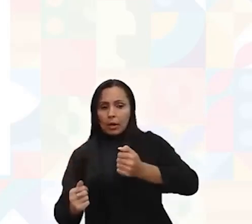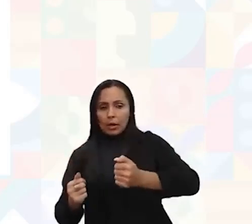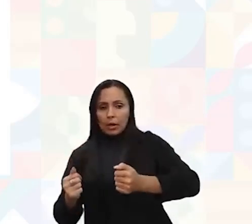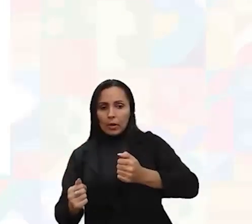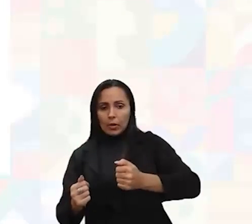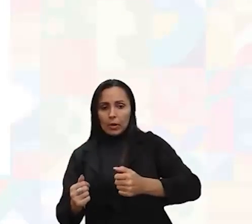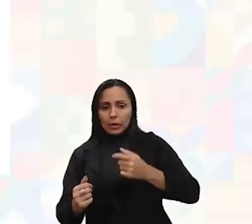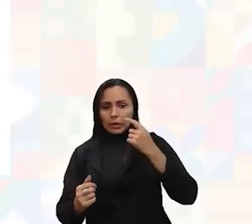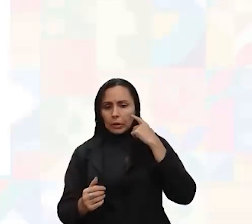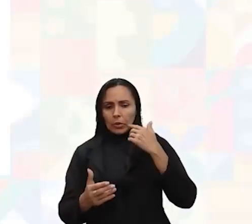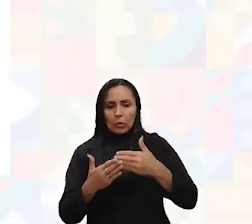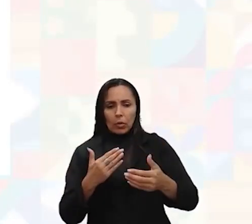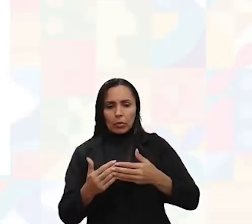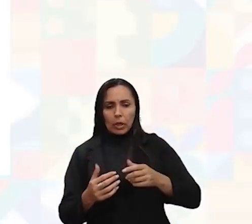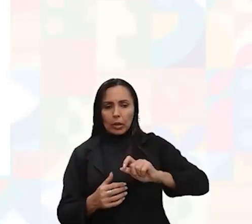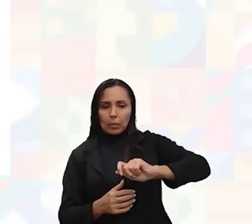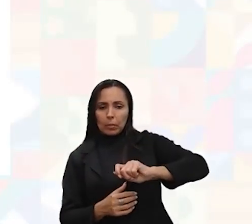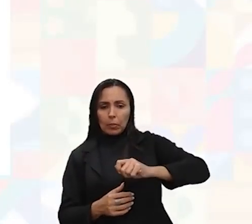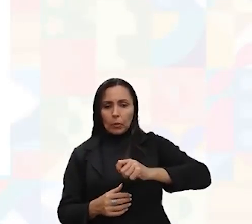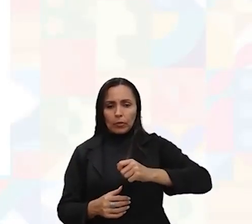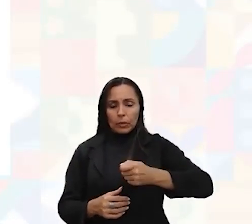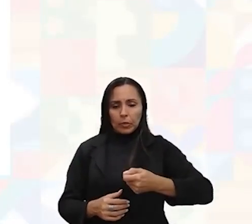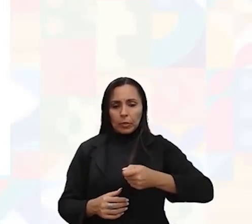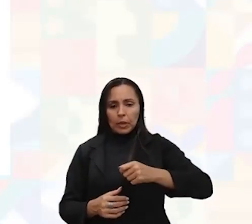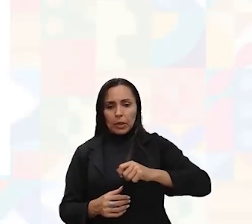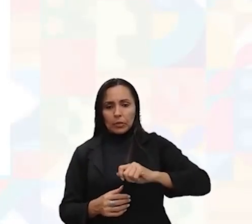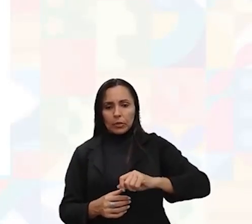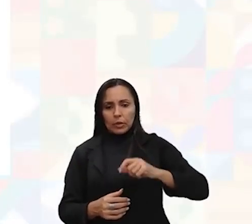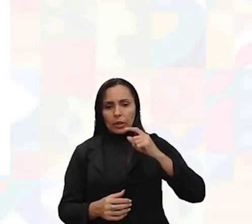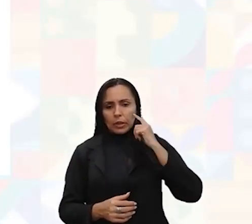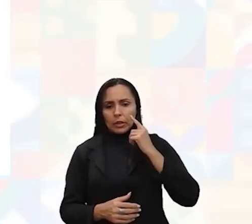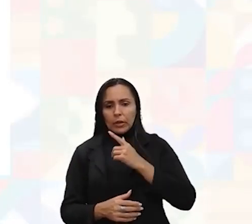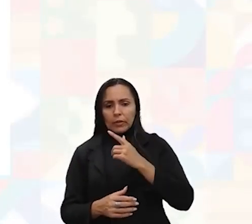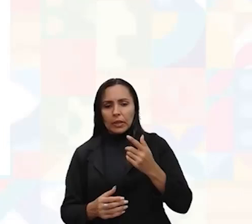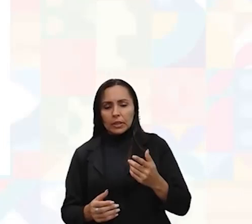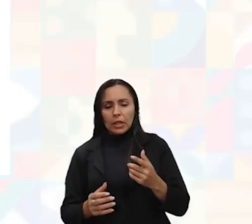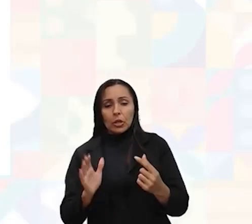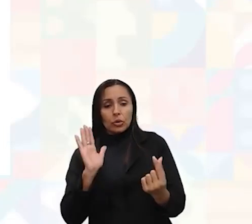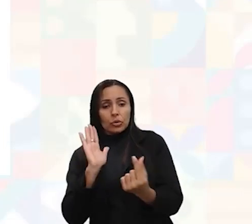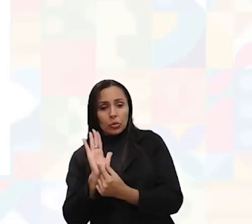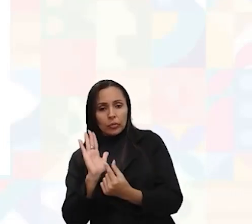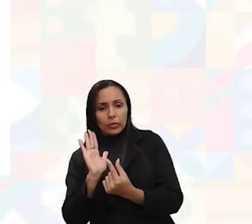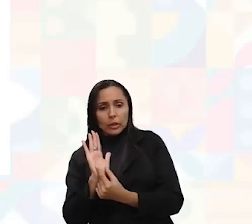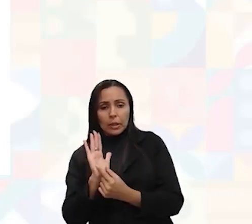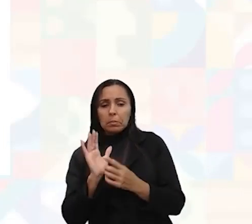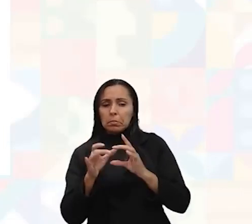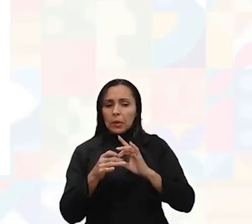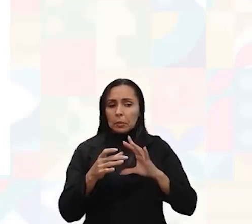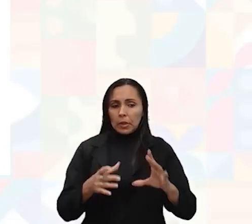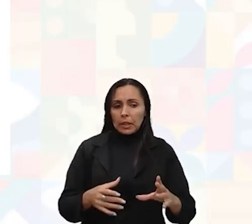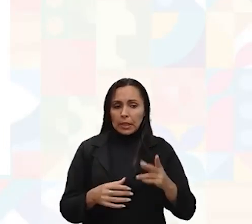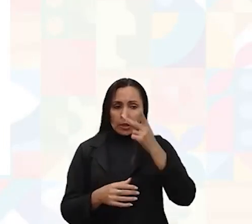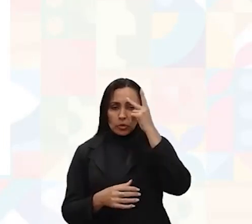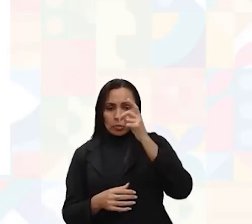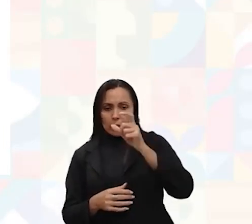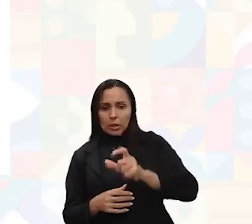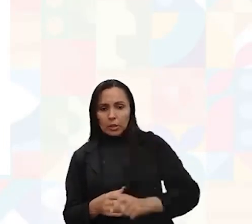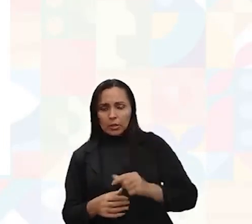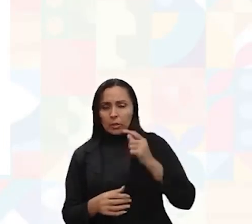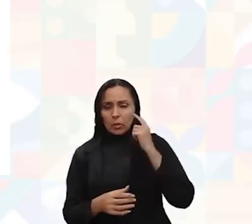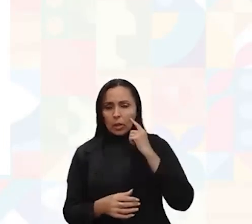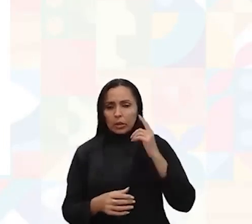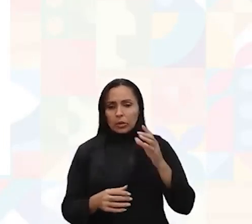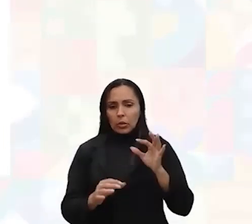as posições. O recurso de desfazer em programas de software que permite, né, que o usuário